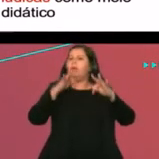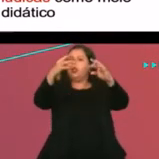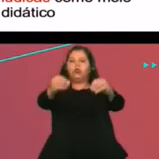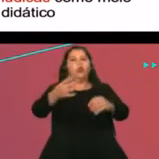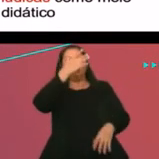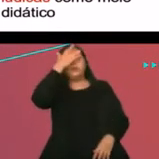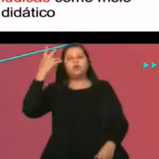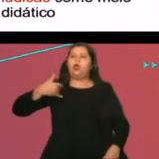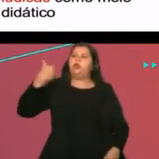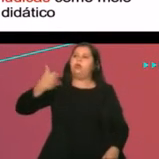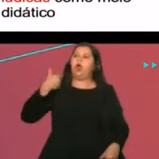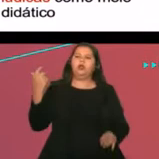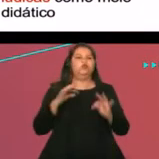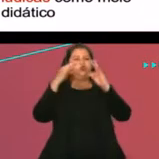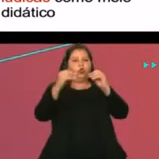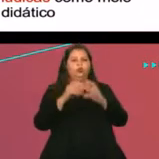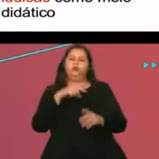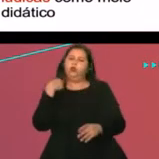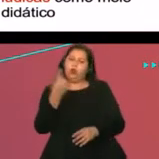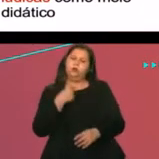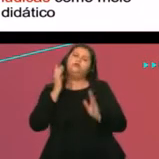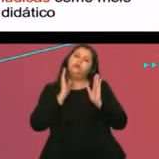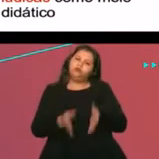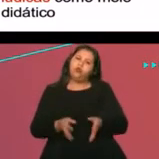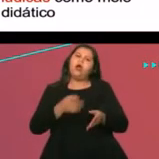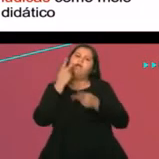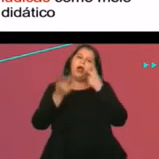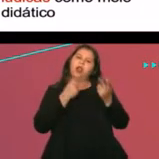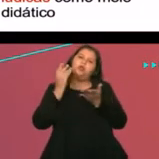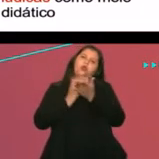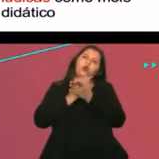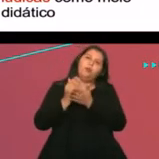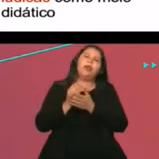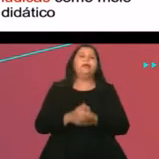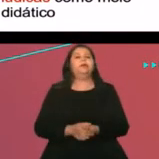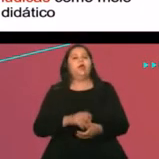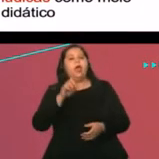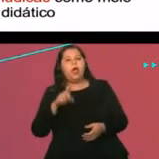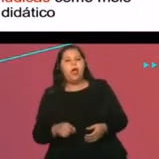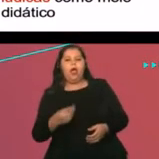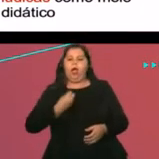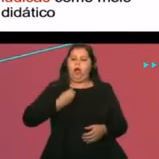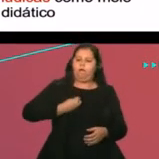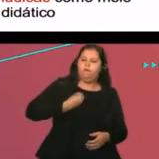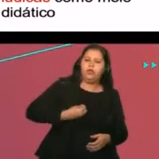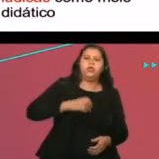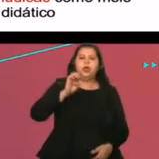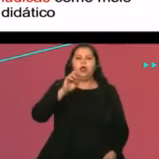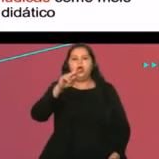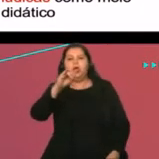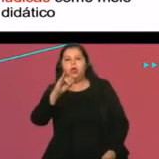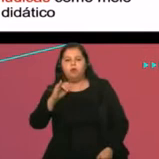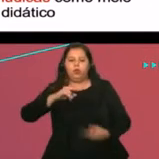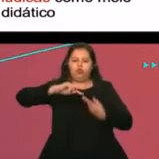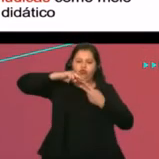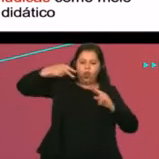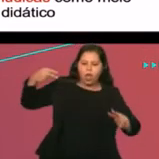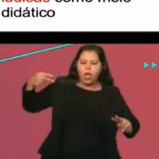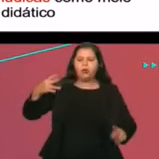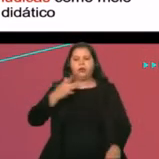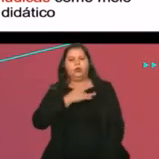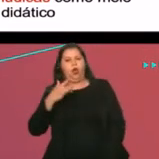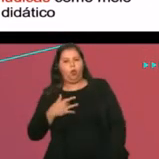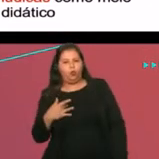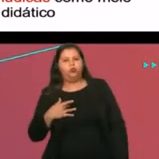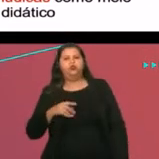as idades é o que nós estamos falando aqui desde o início né o estilo de vidro Ásia ativos a epigenética e a saúde É uma